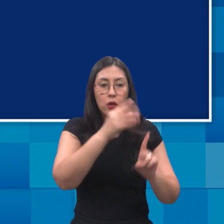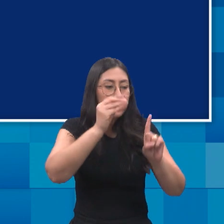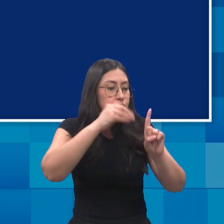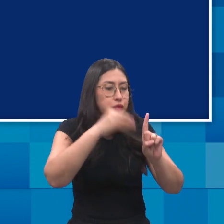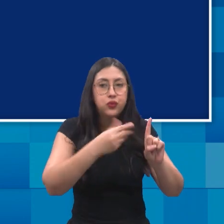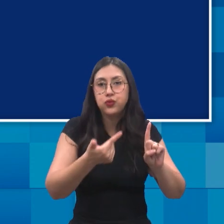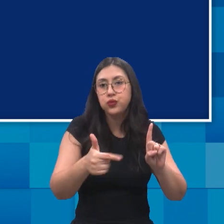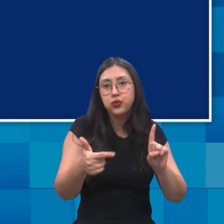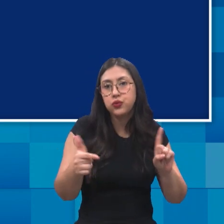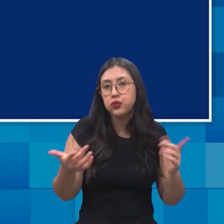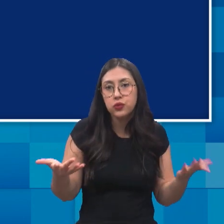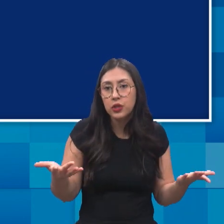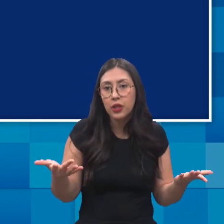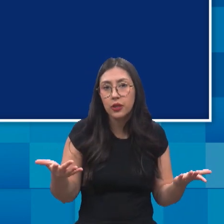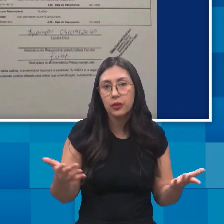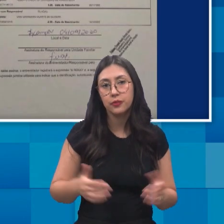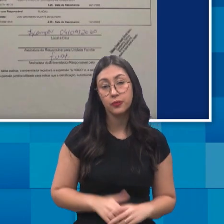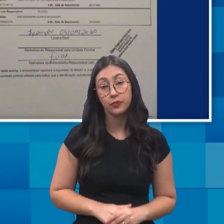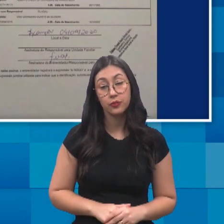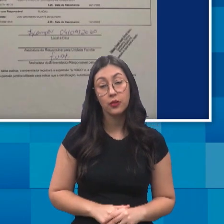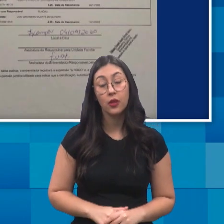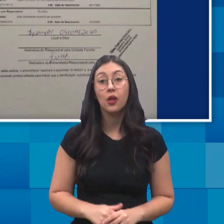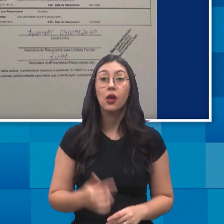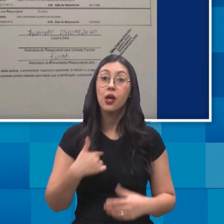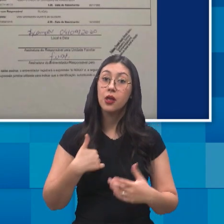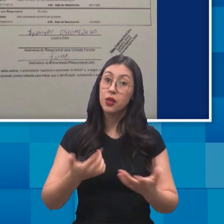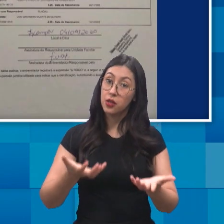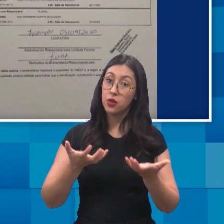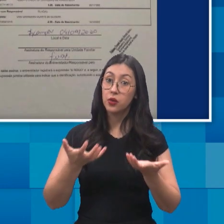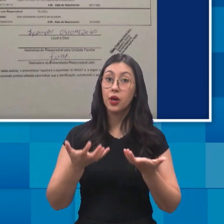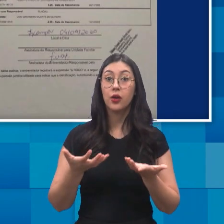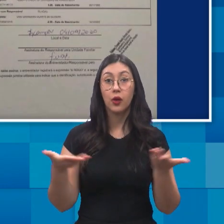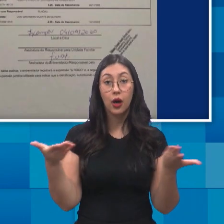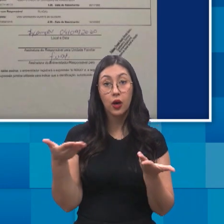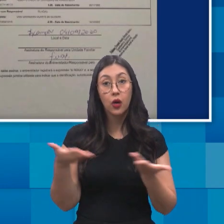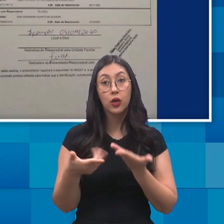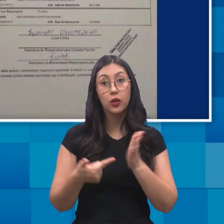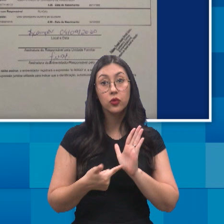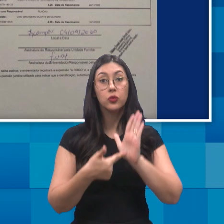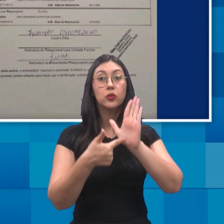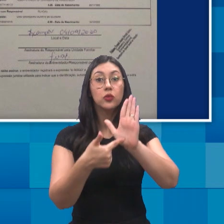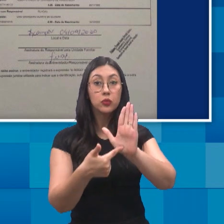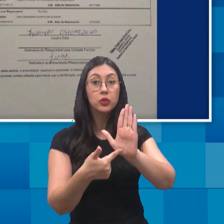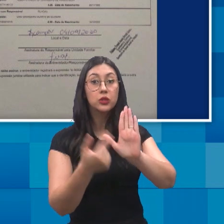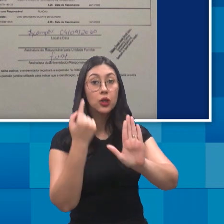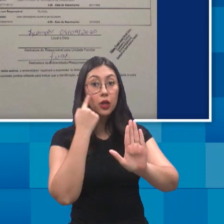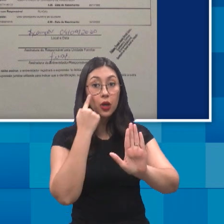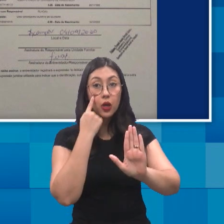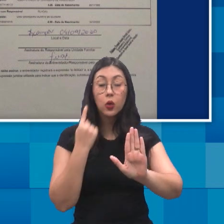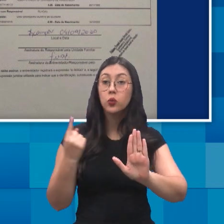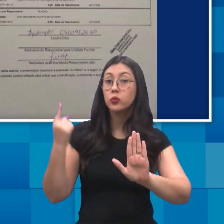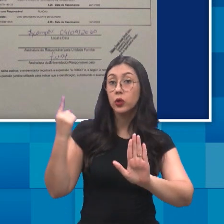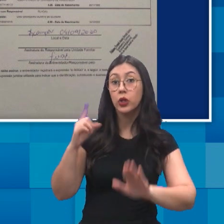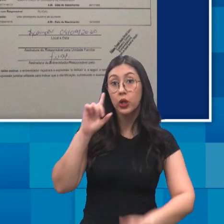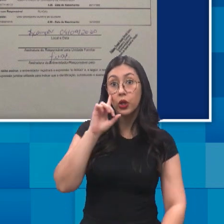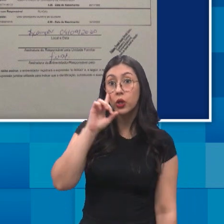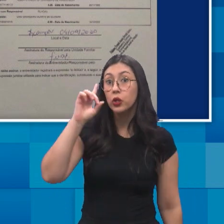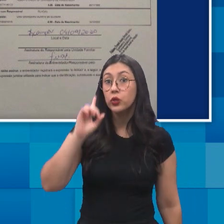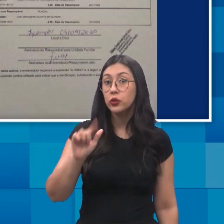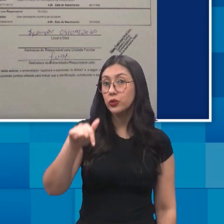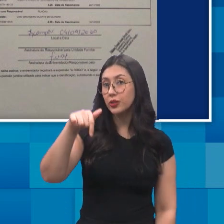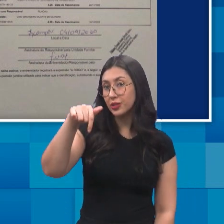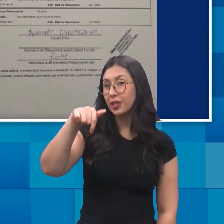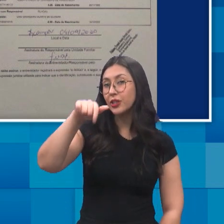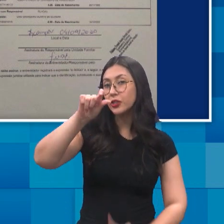foi cortada a água dela. Mas eu gostaria de trazer na próxima página, e ali vocês estão vendo que no dia